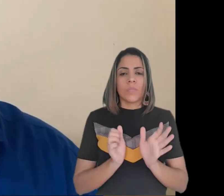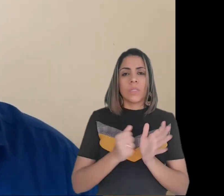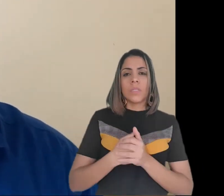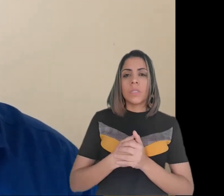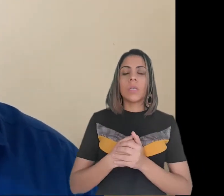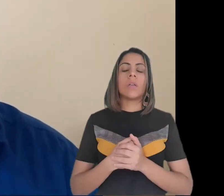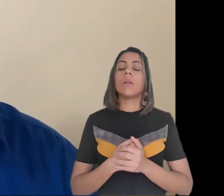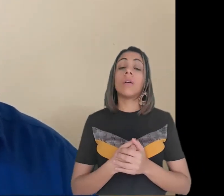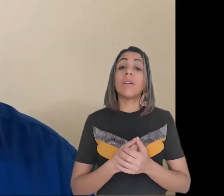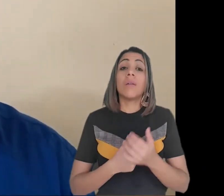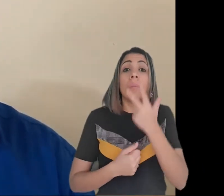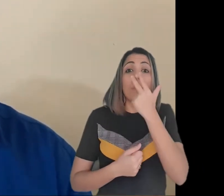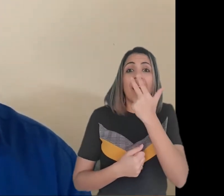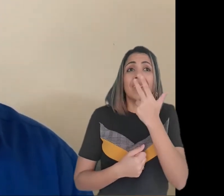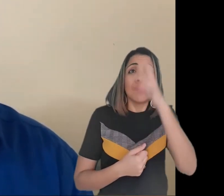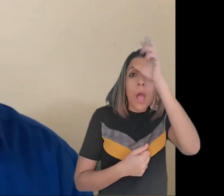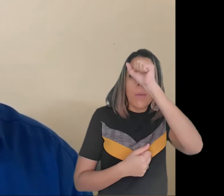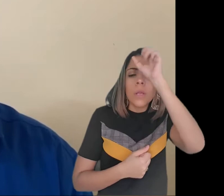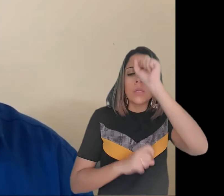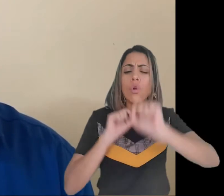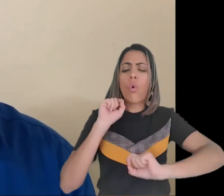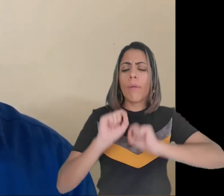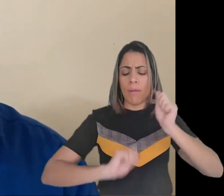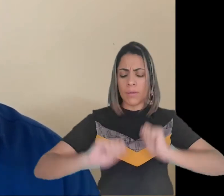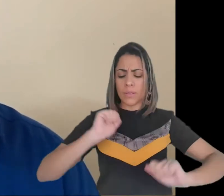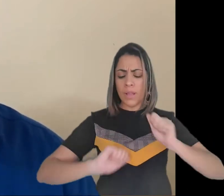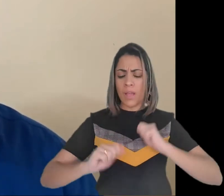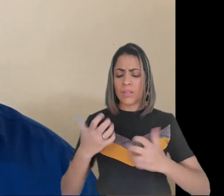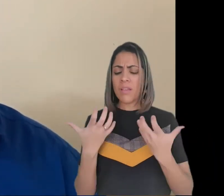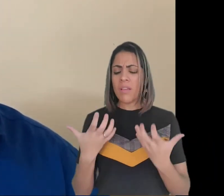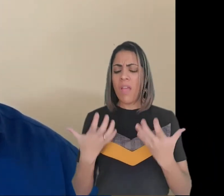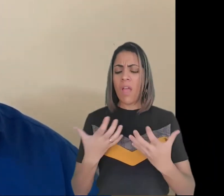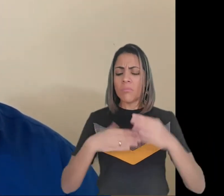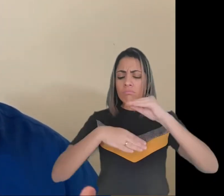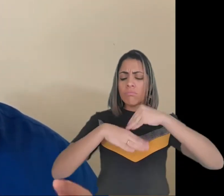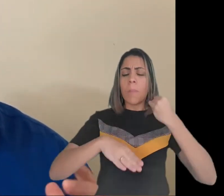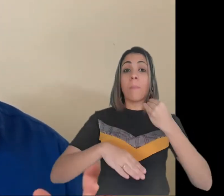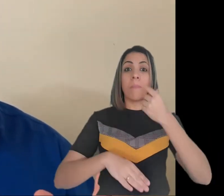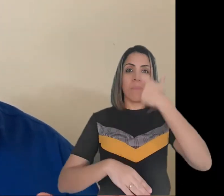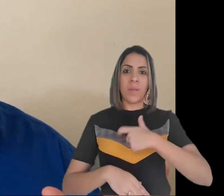não aprendemos o que ela nos quer ensinar. Entramos num estado de